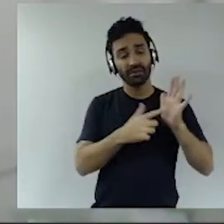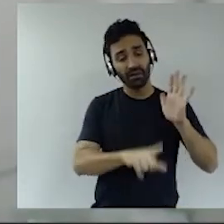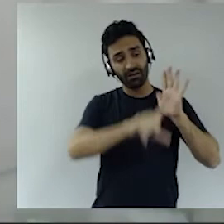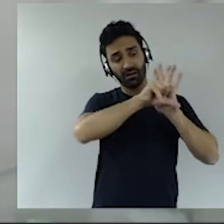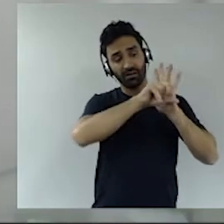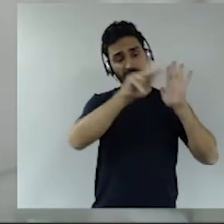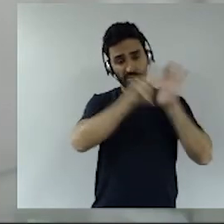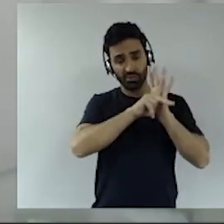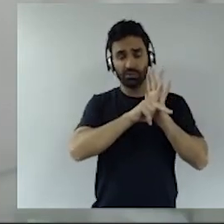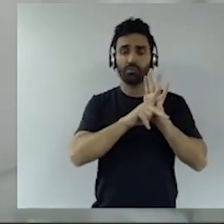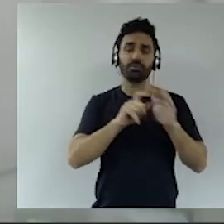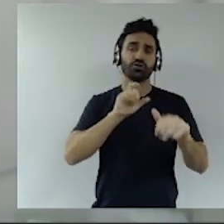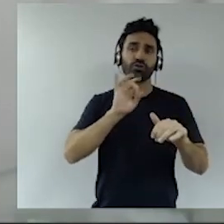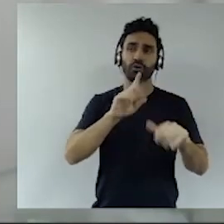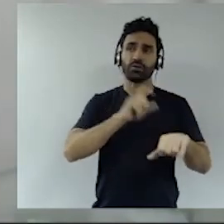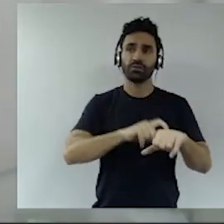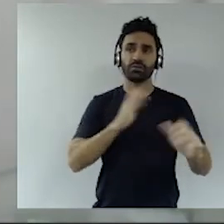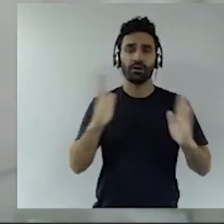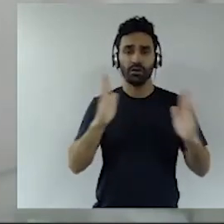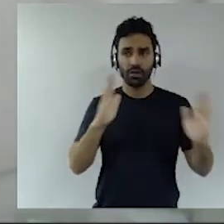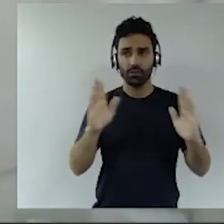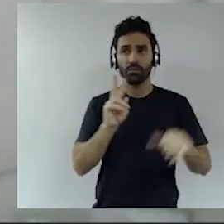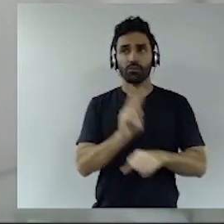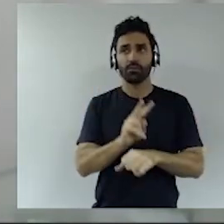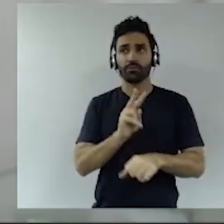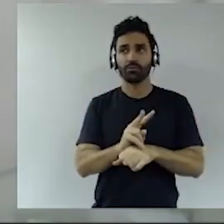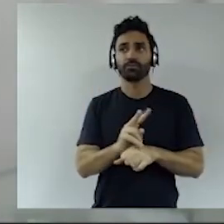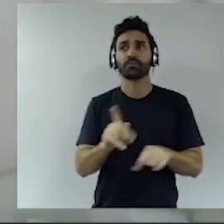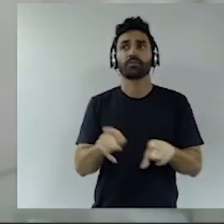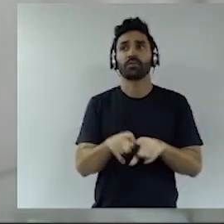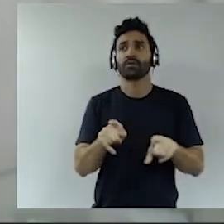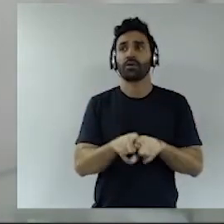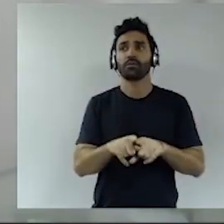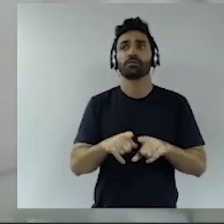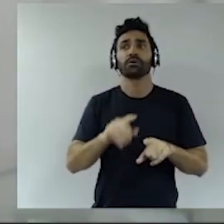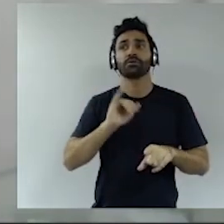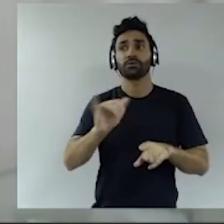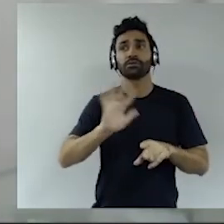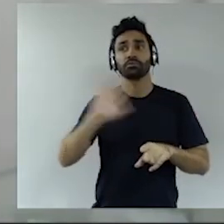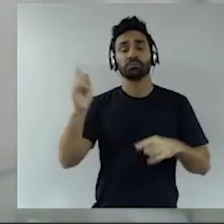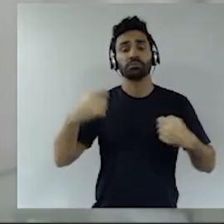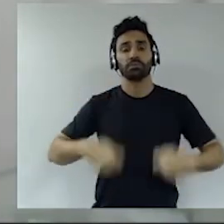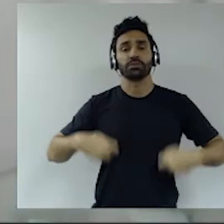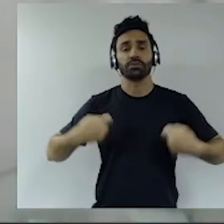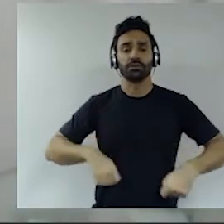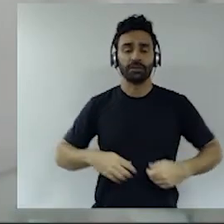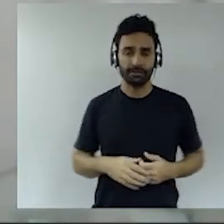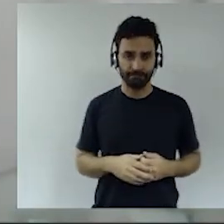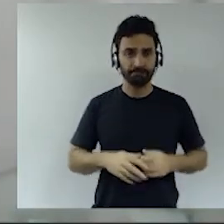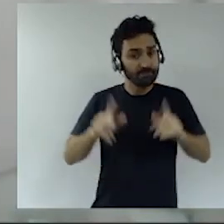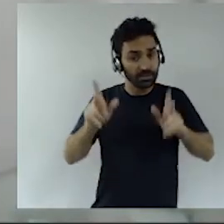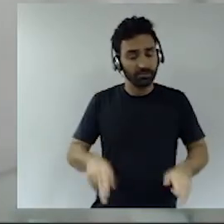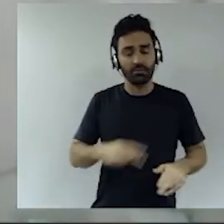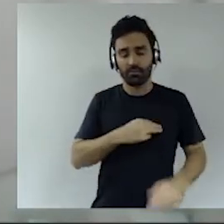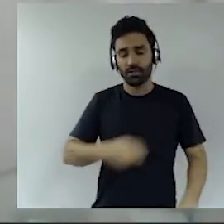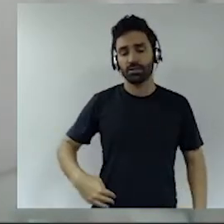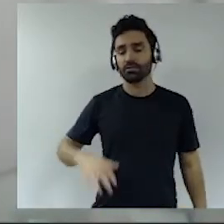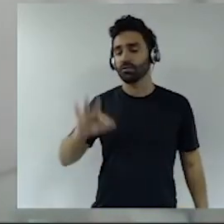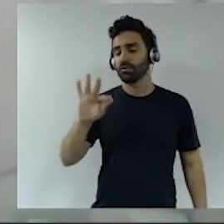ser temporária, proporcional e estritamente necessária e razoável, disse o ministro Fachin em